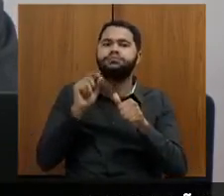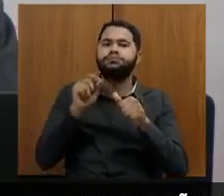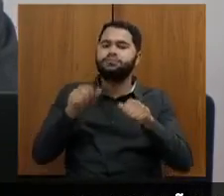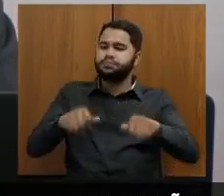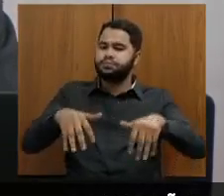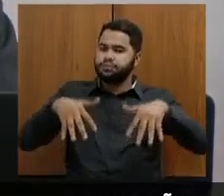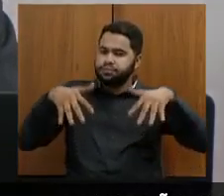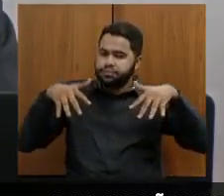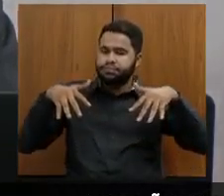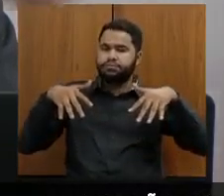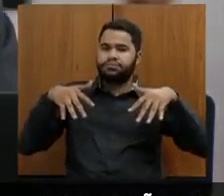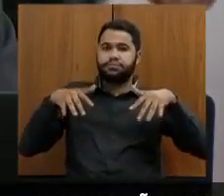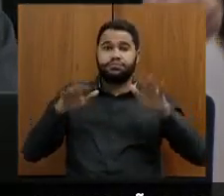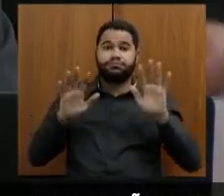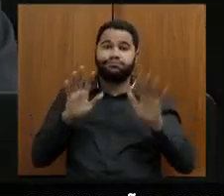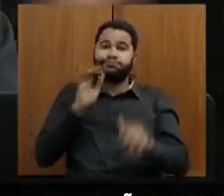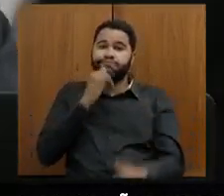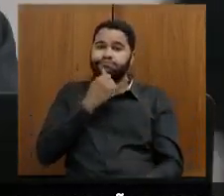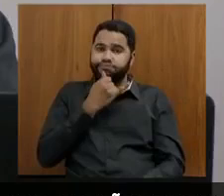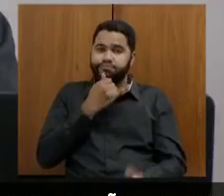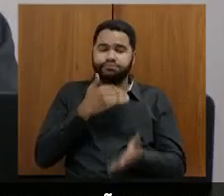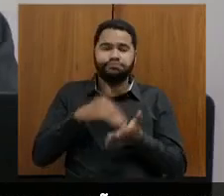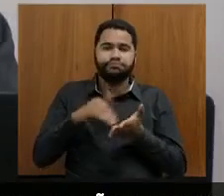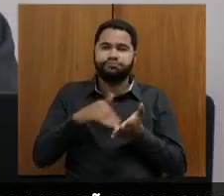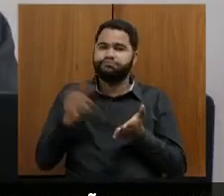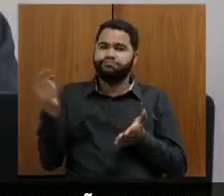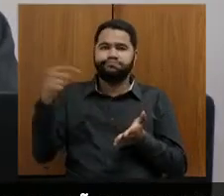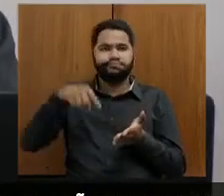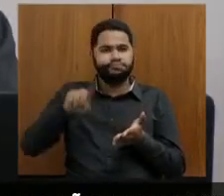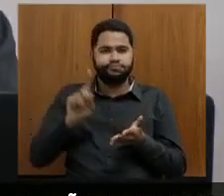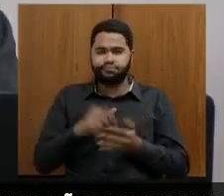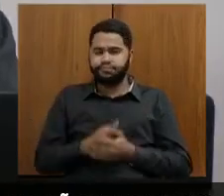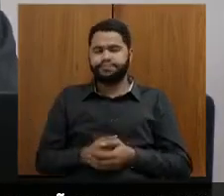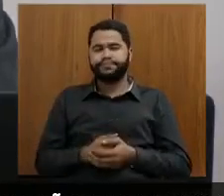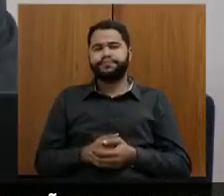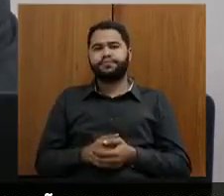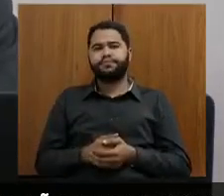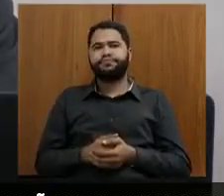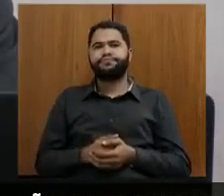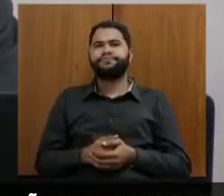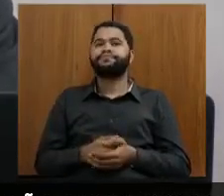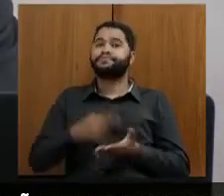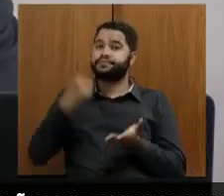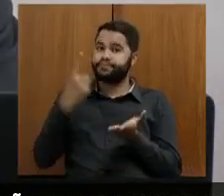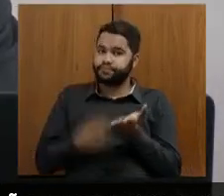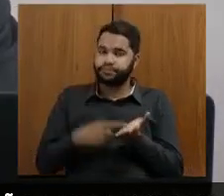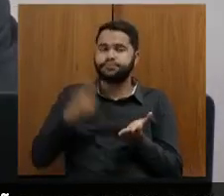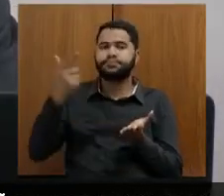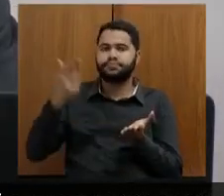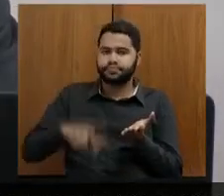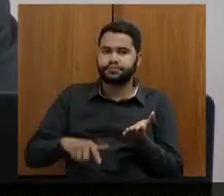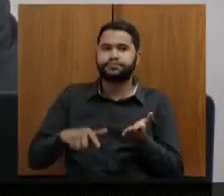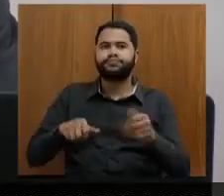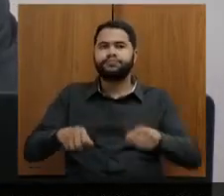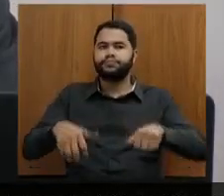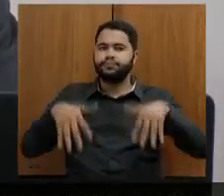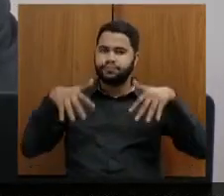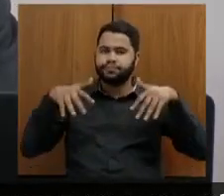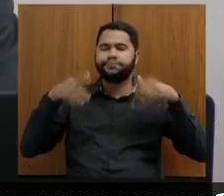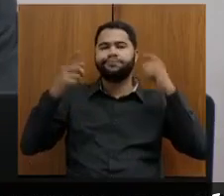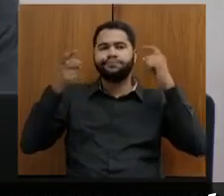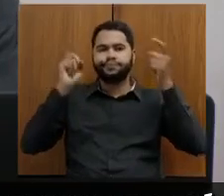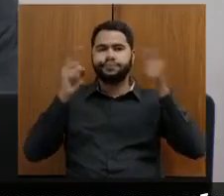primeira audiência mas infelizmente o secretário não pode vir nos remarcamos audiência pouco